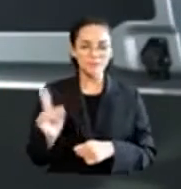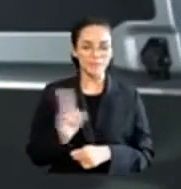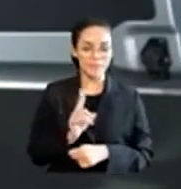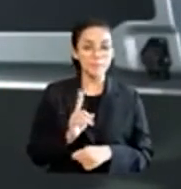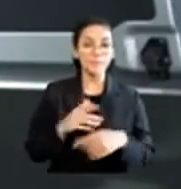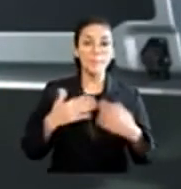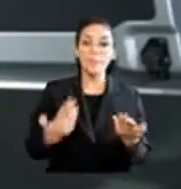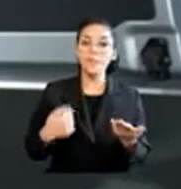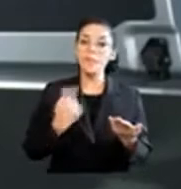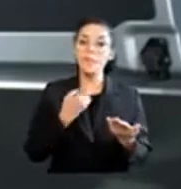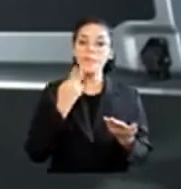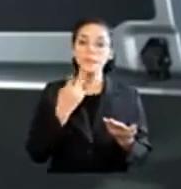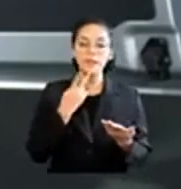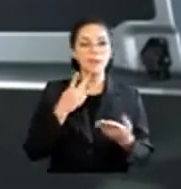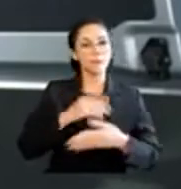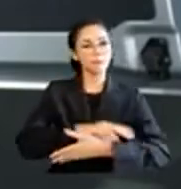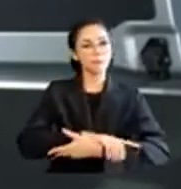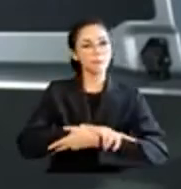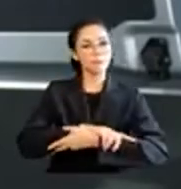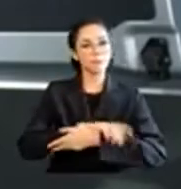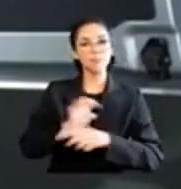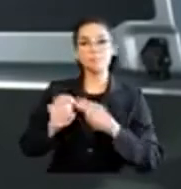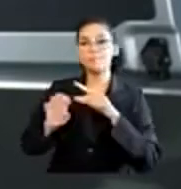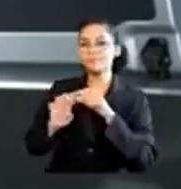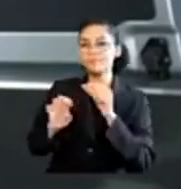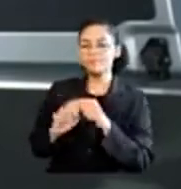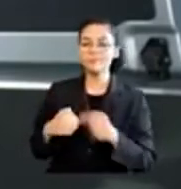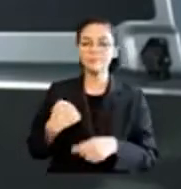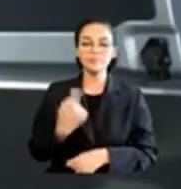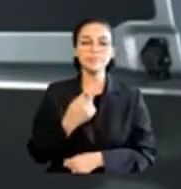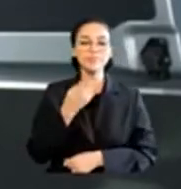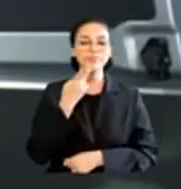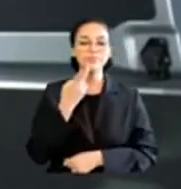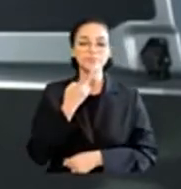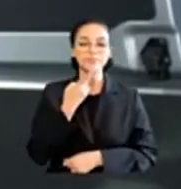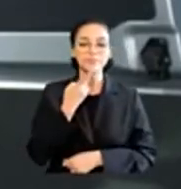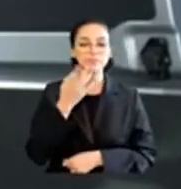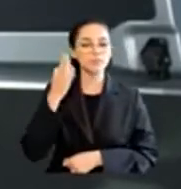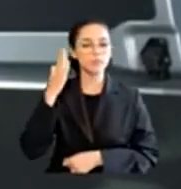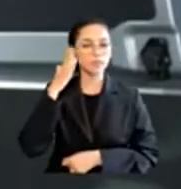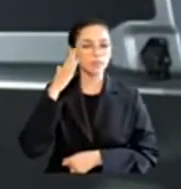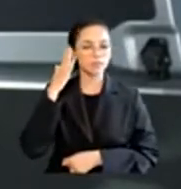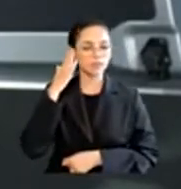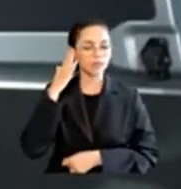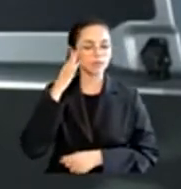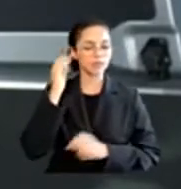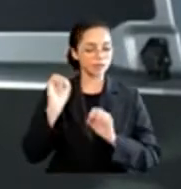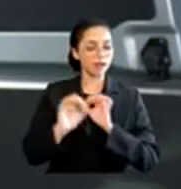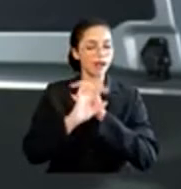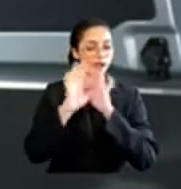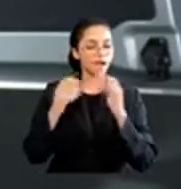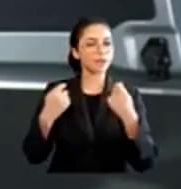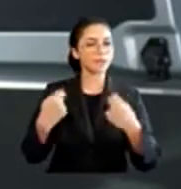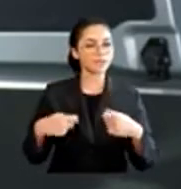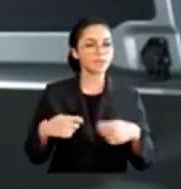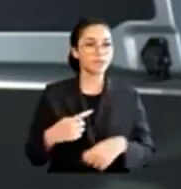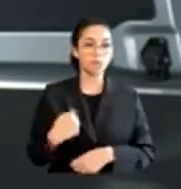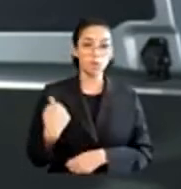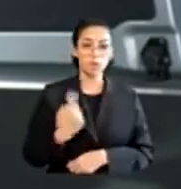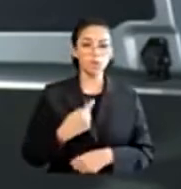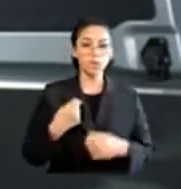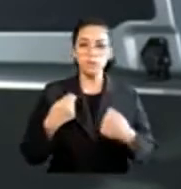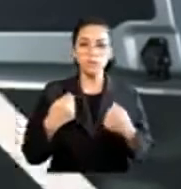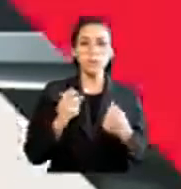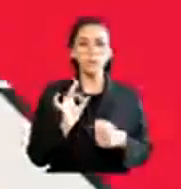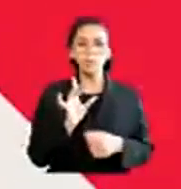do empreendedor, estamos dizendo que entendemos com clareza suas necessidades. Para nós, não bastava entregar